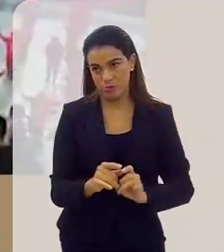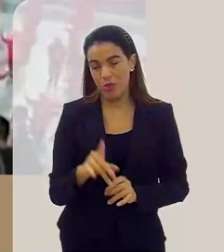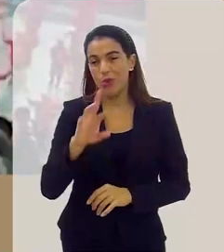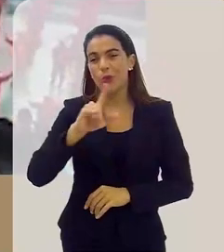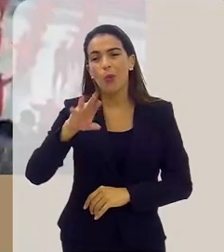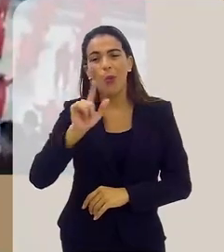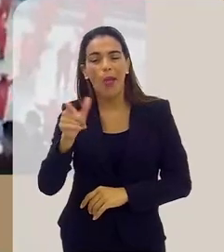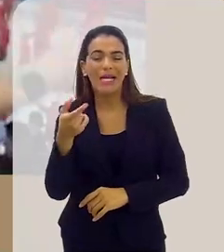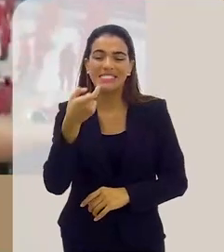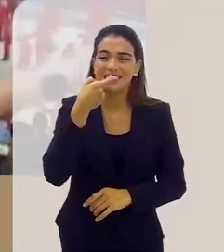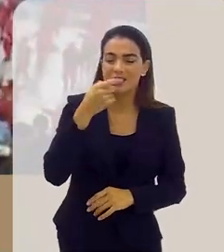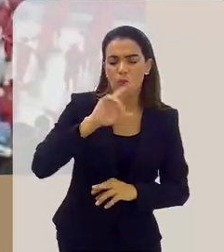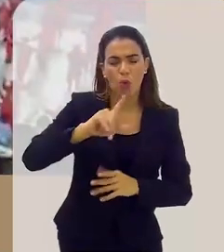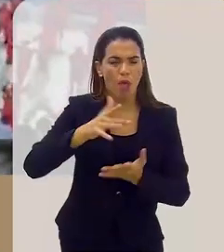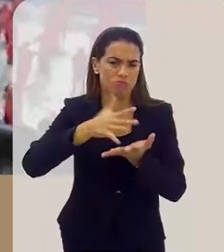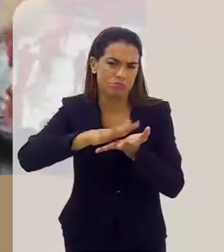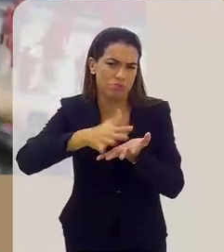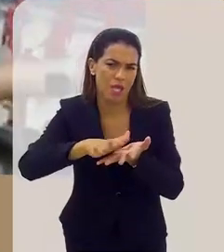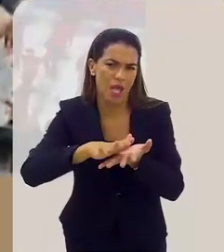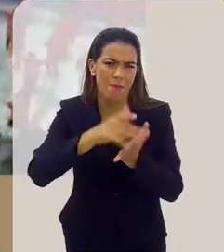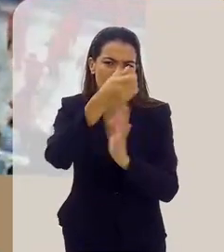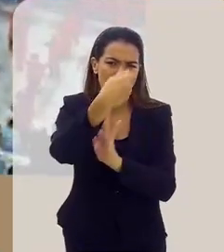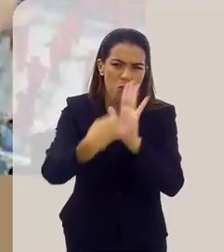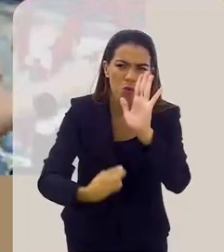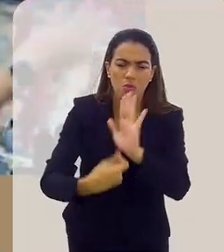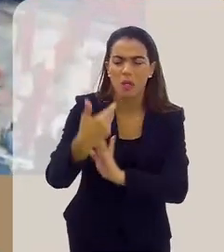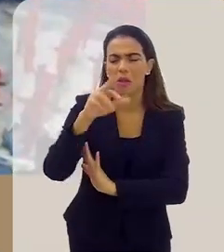é o enredo, o grande desafio não é o